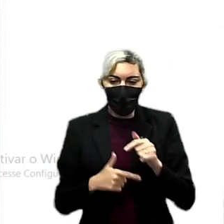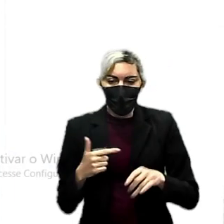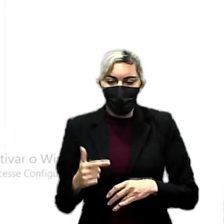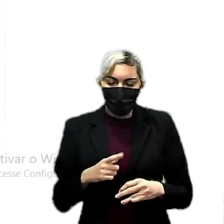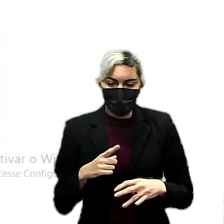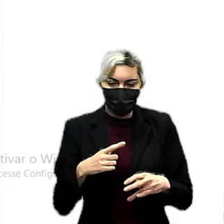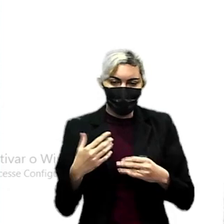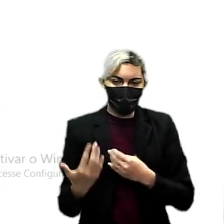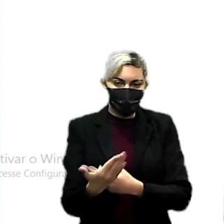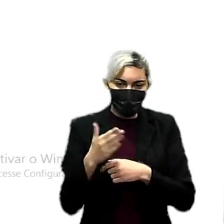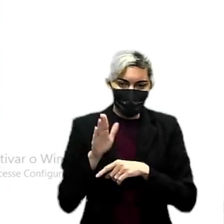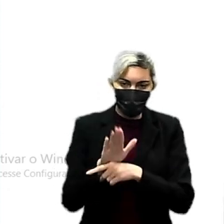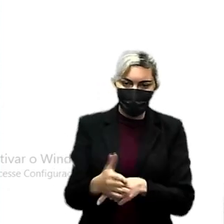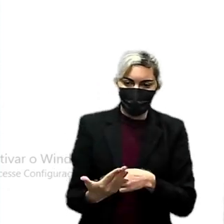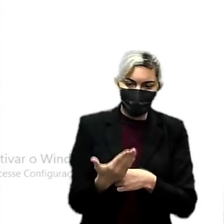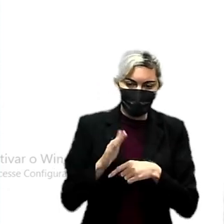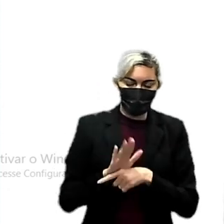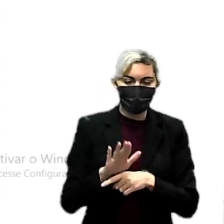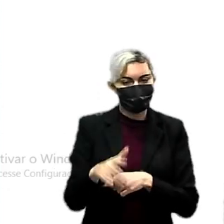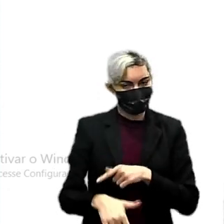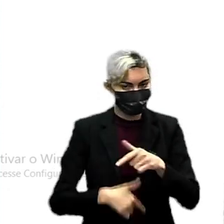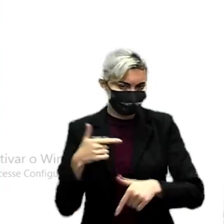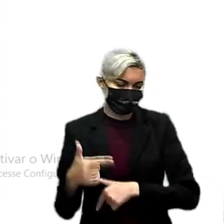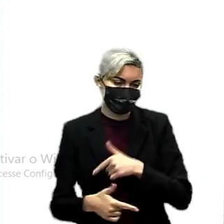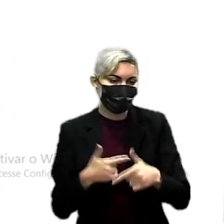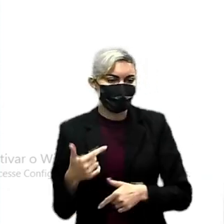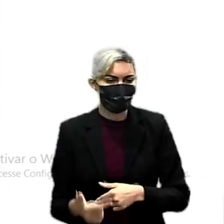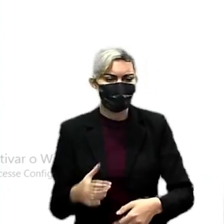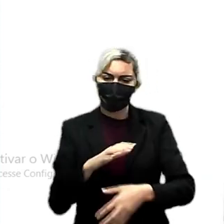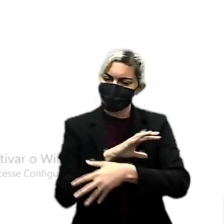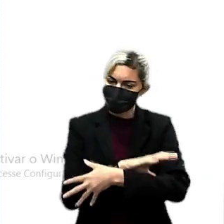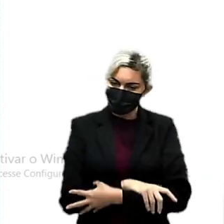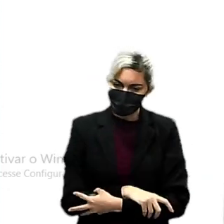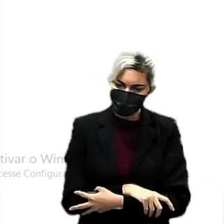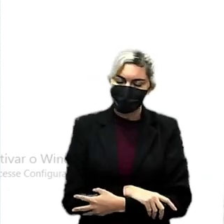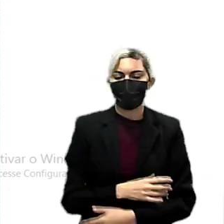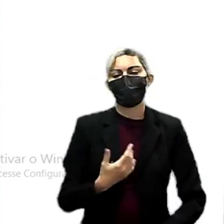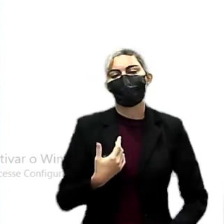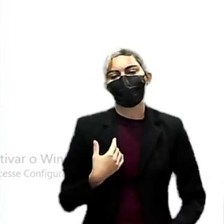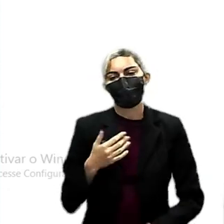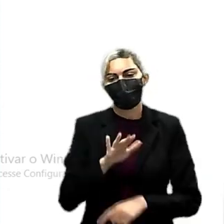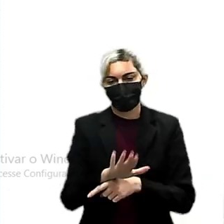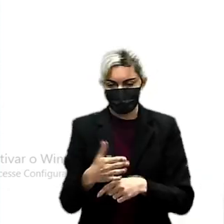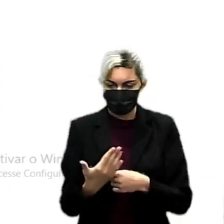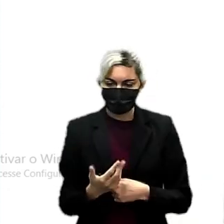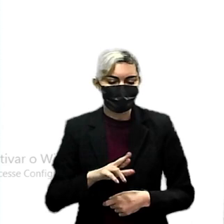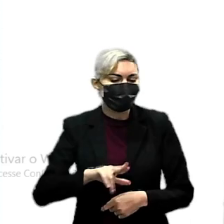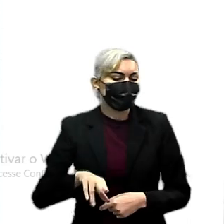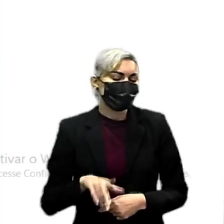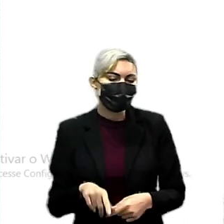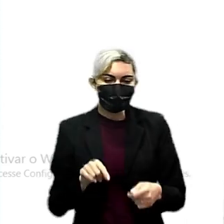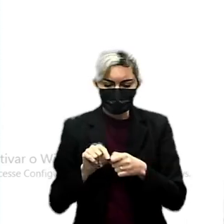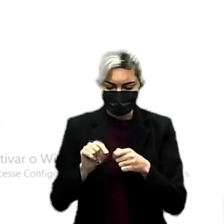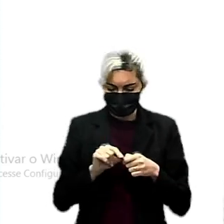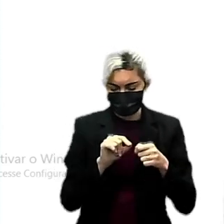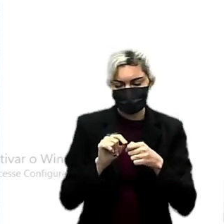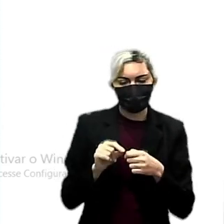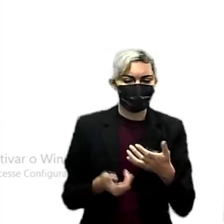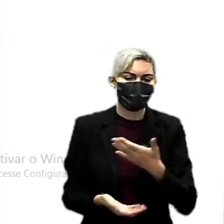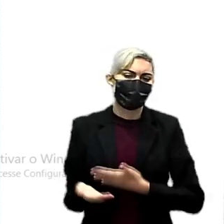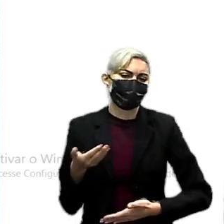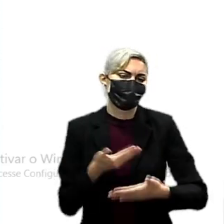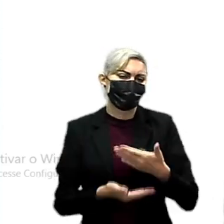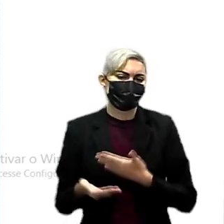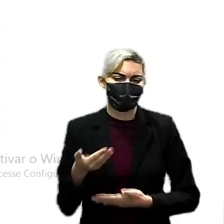maneira colaborativa com os seus parceiros, com os seus colaboradores, e não estabelecer uma